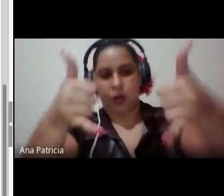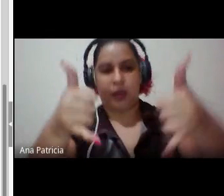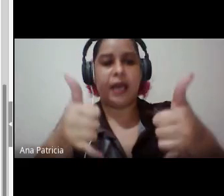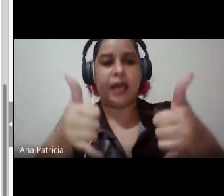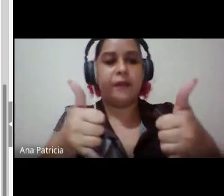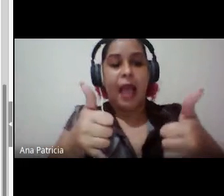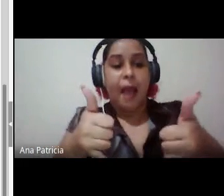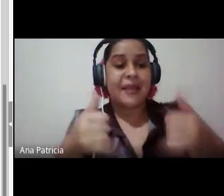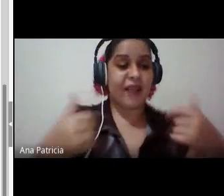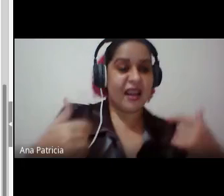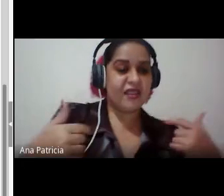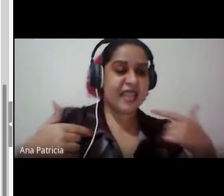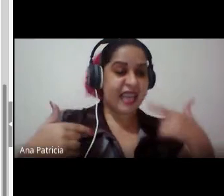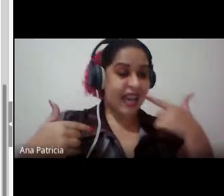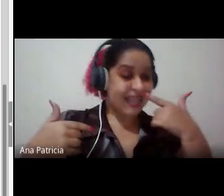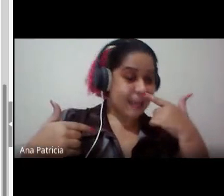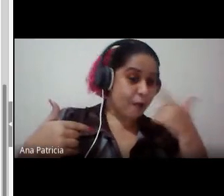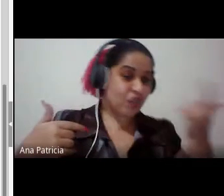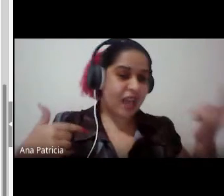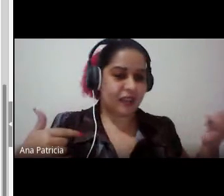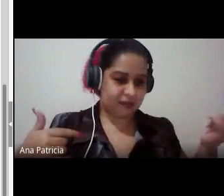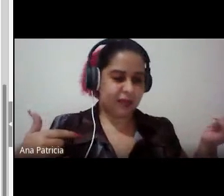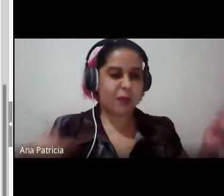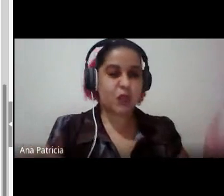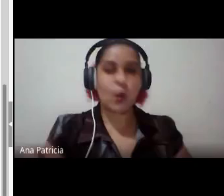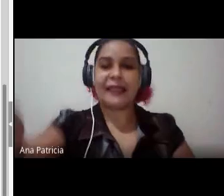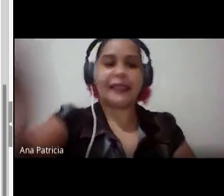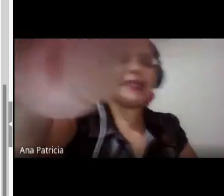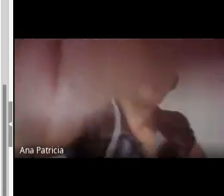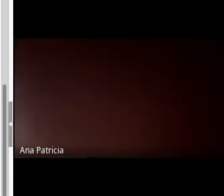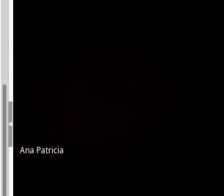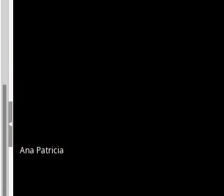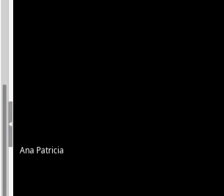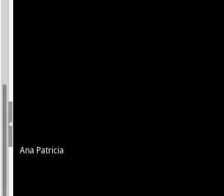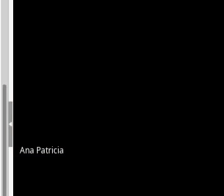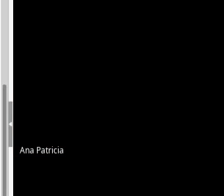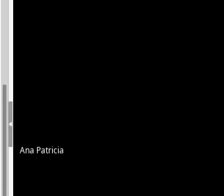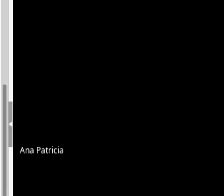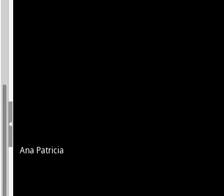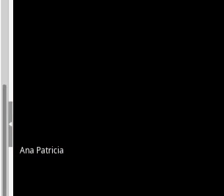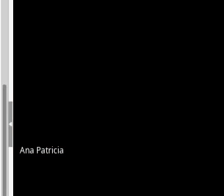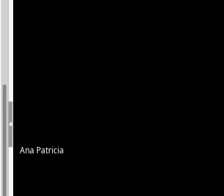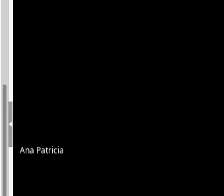outro. Ok? Mas eu quero dizer que ela é debochada. É uma enjoadinha que tá andando de salto.